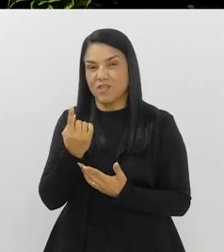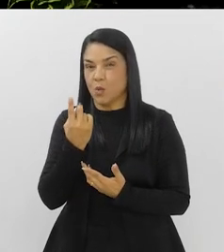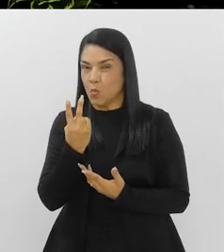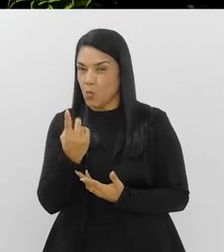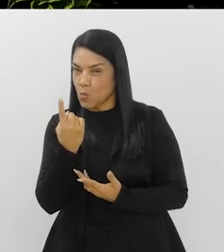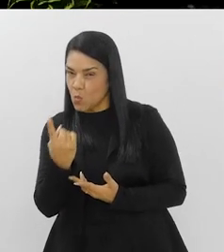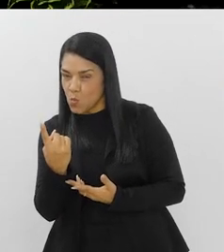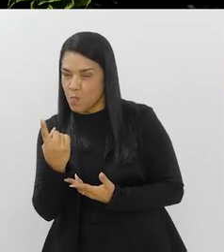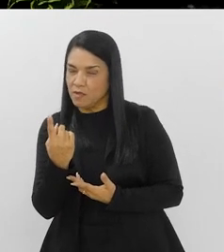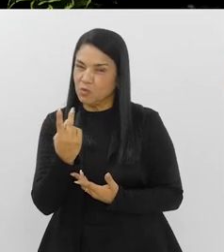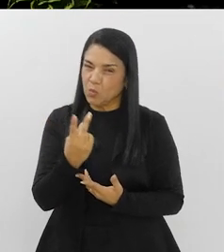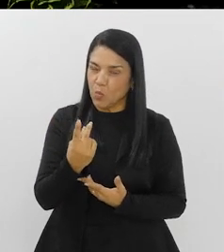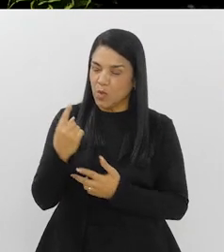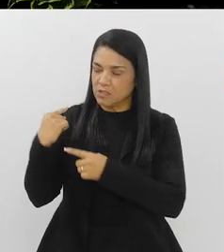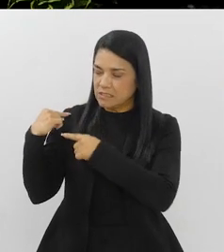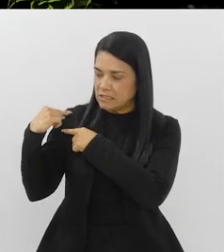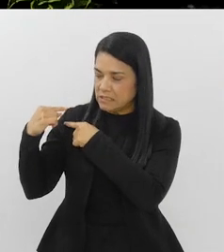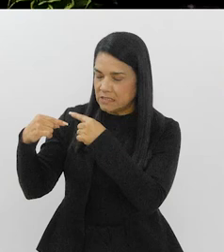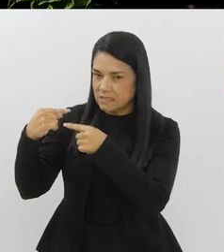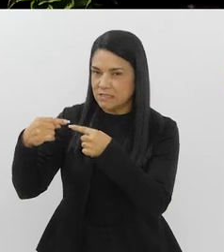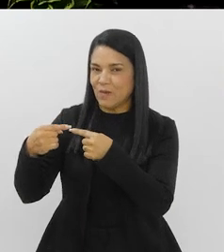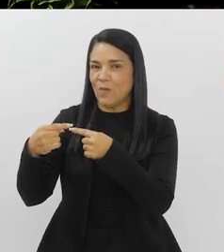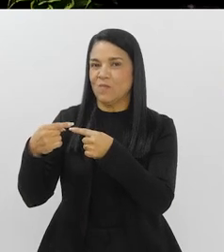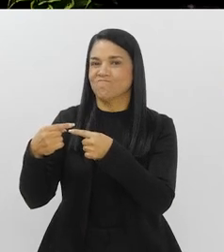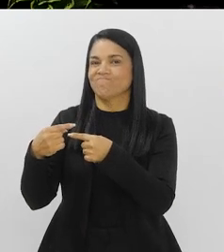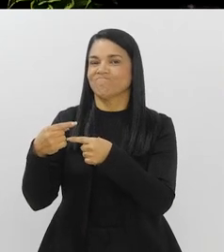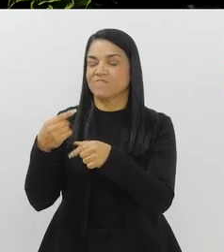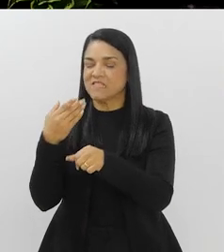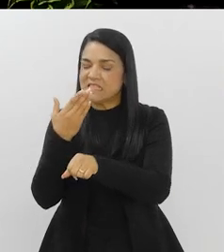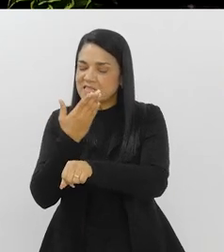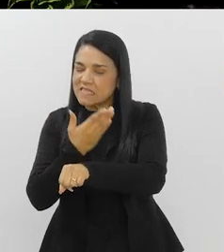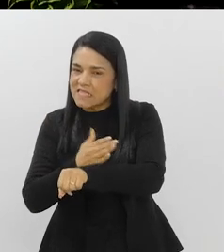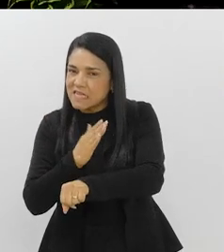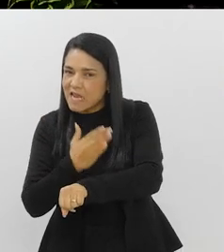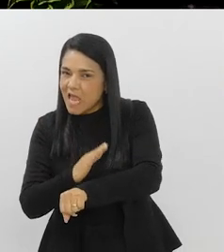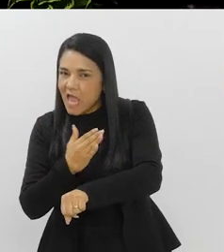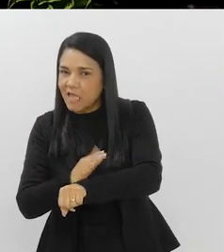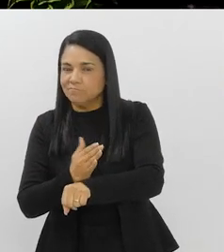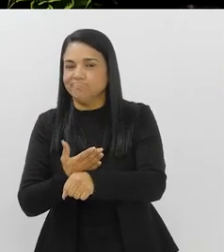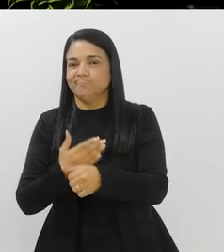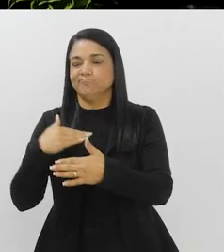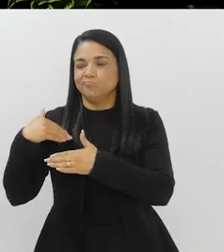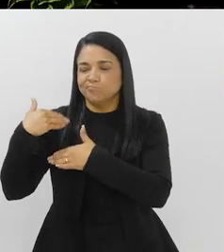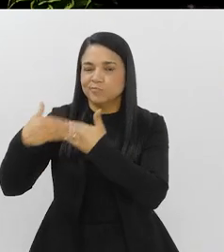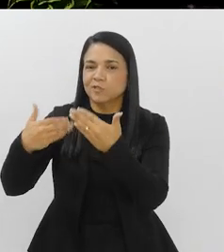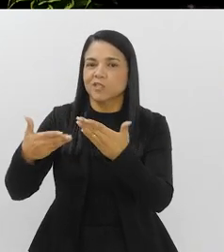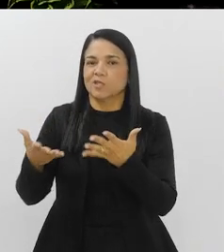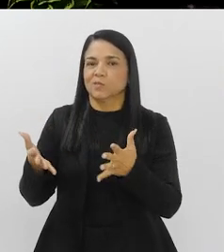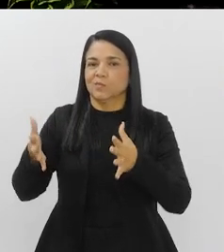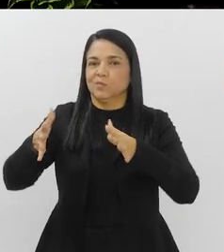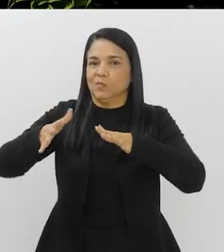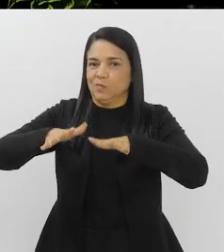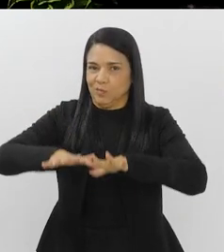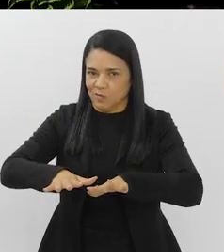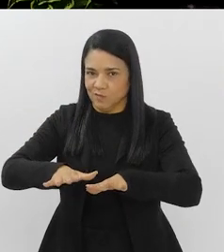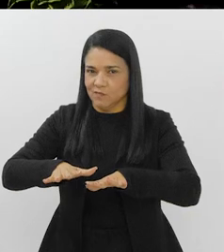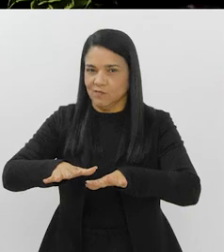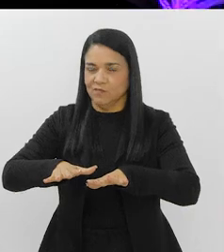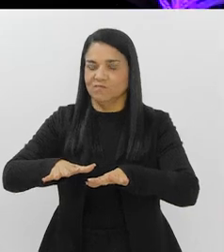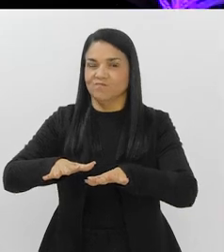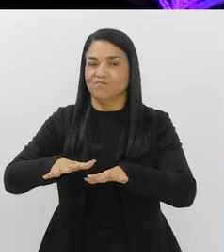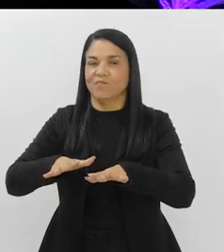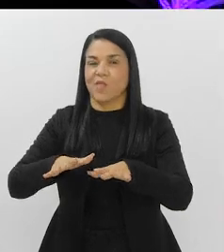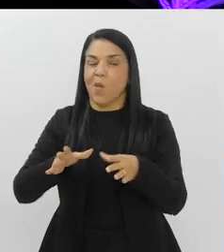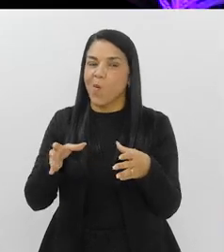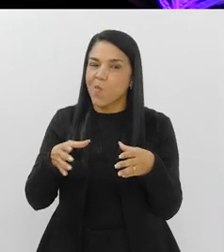duas gerações eh que serão as cobaias né desse processo da educação inclusiva né É aquele pessoal que vai